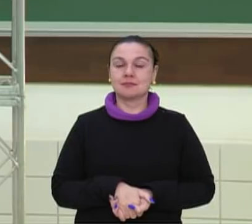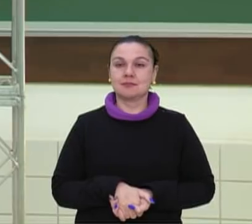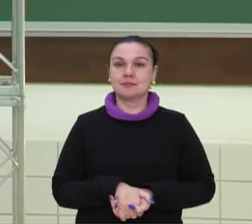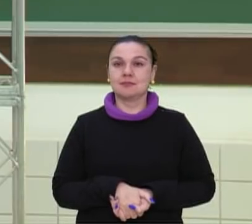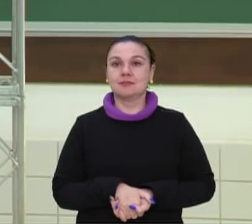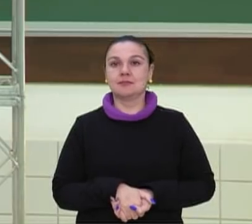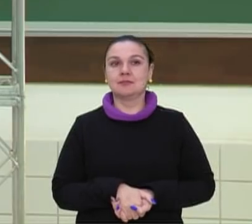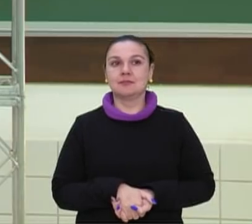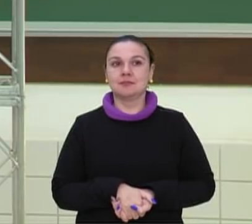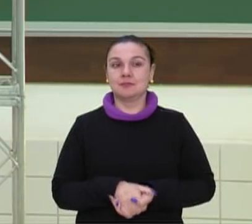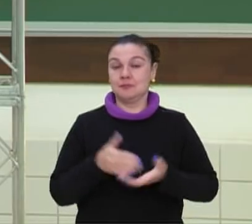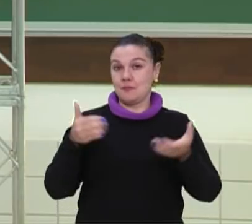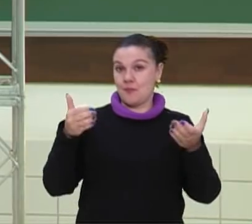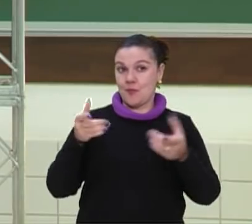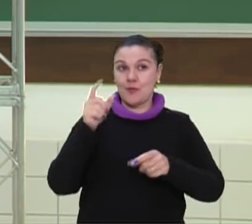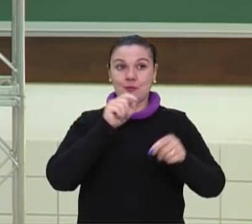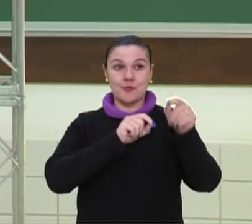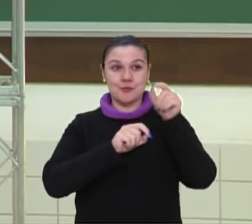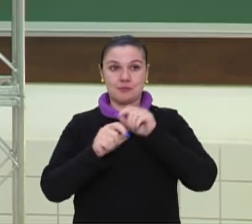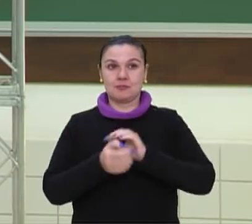Então, na revisão de hoje,